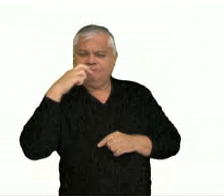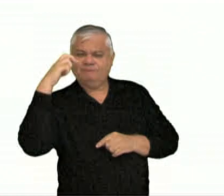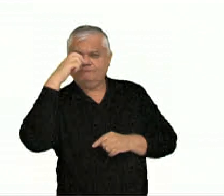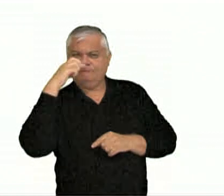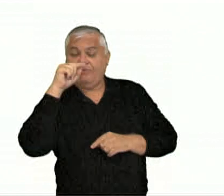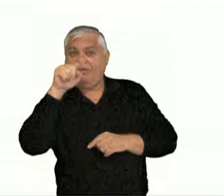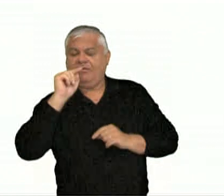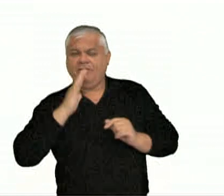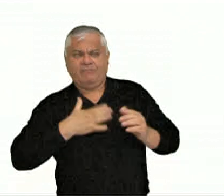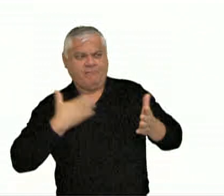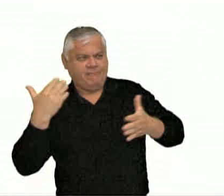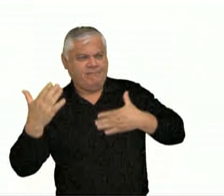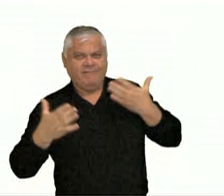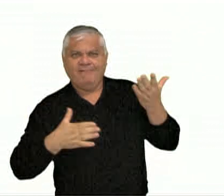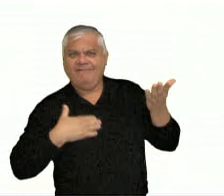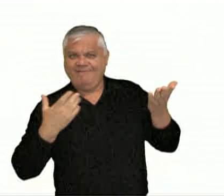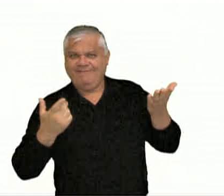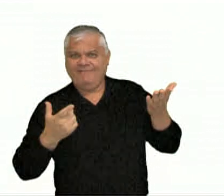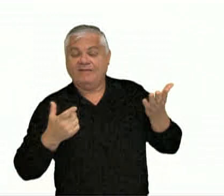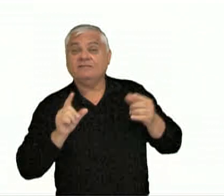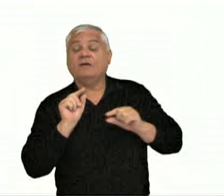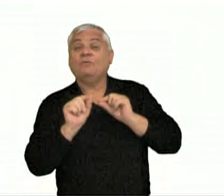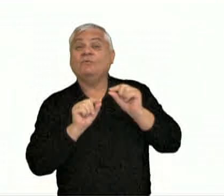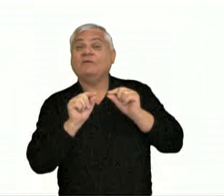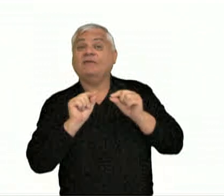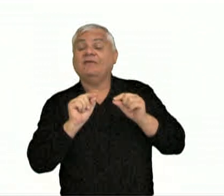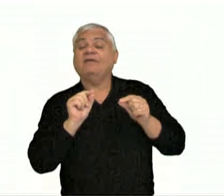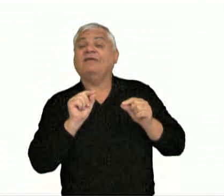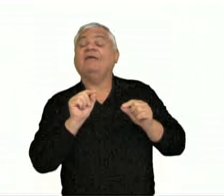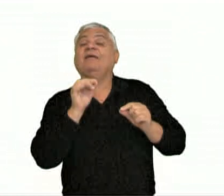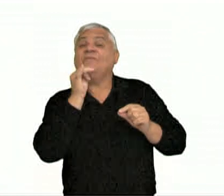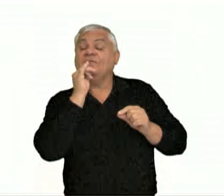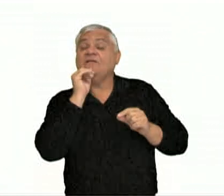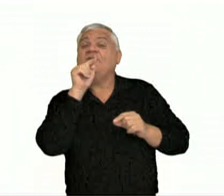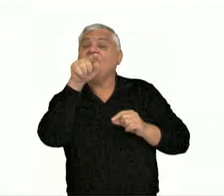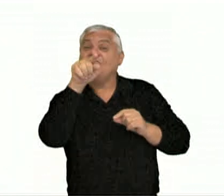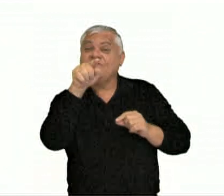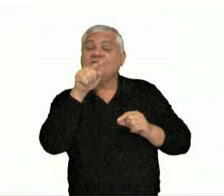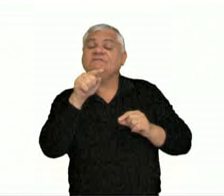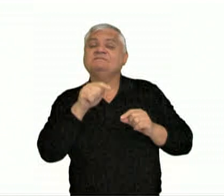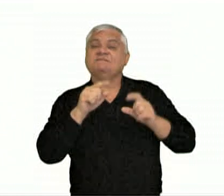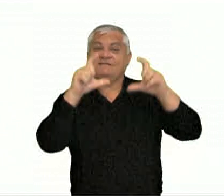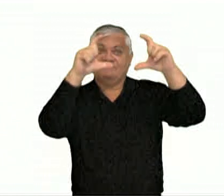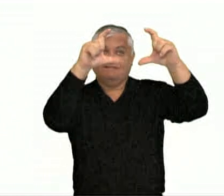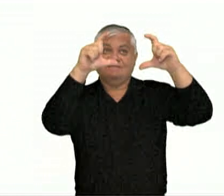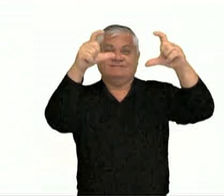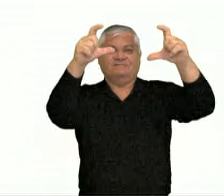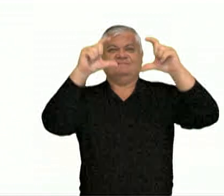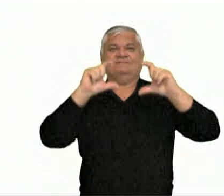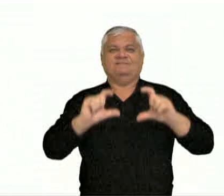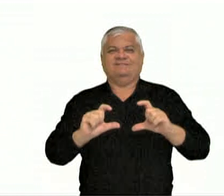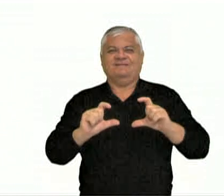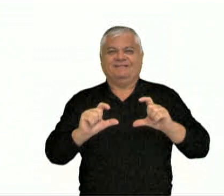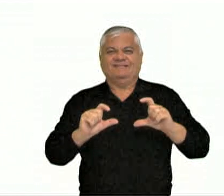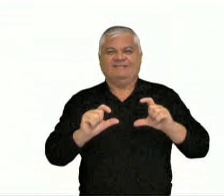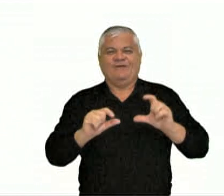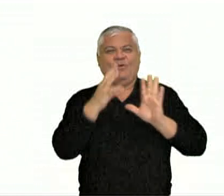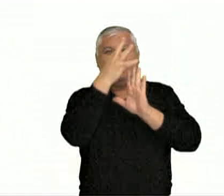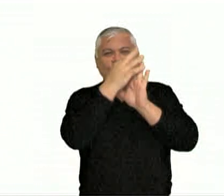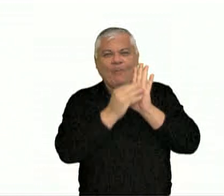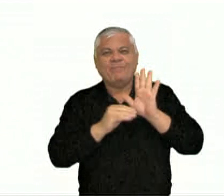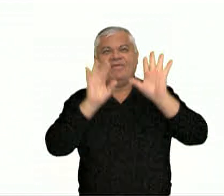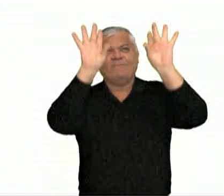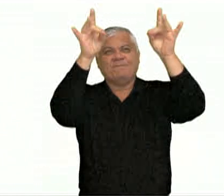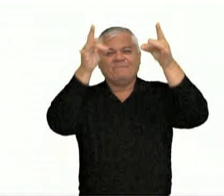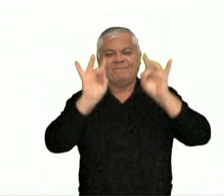é surpreendente. Então, o interessante aqui é você pegar essa essência. Fez aí com as suas palavras,